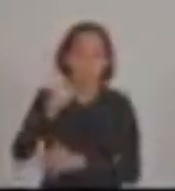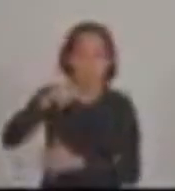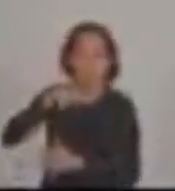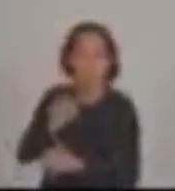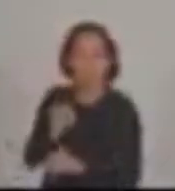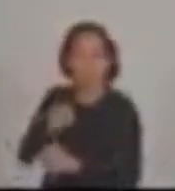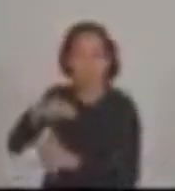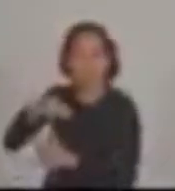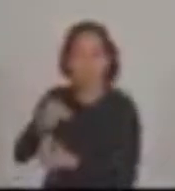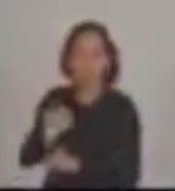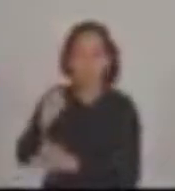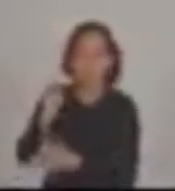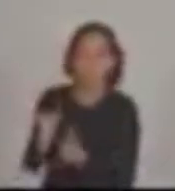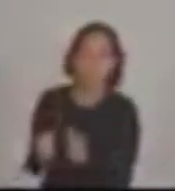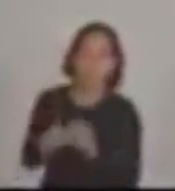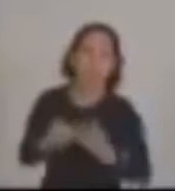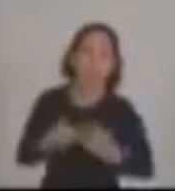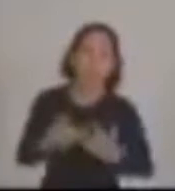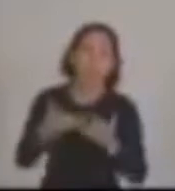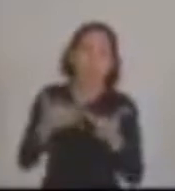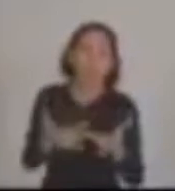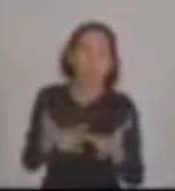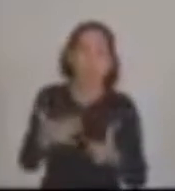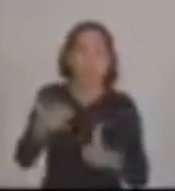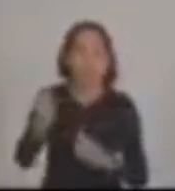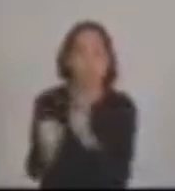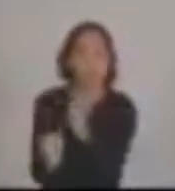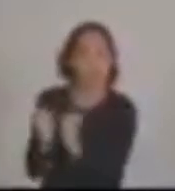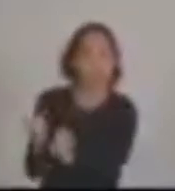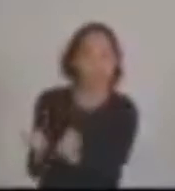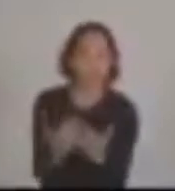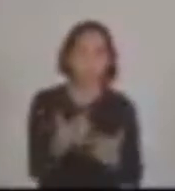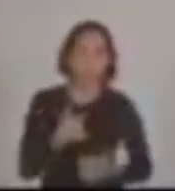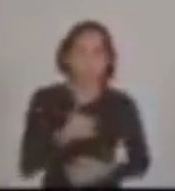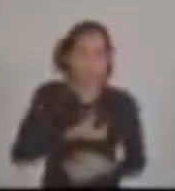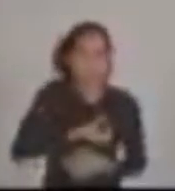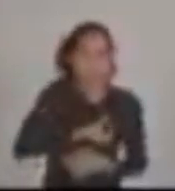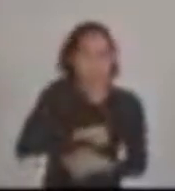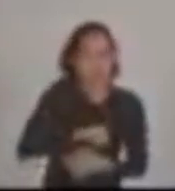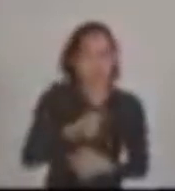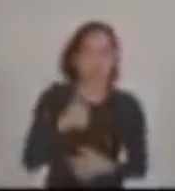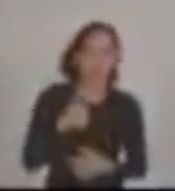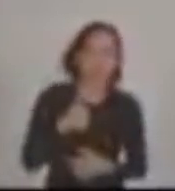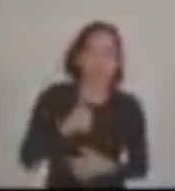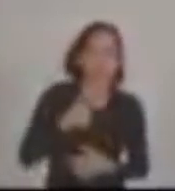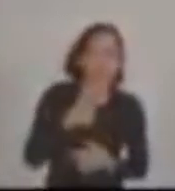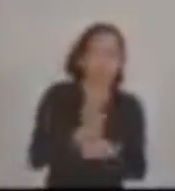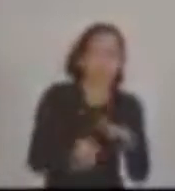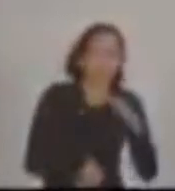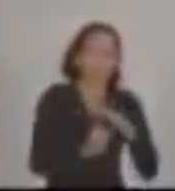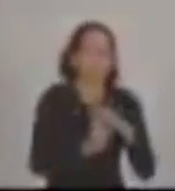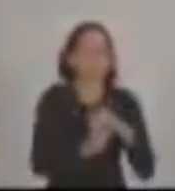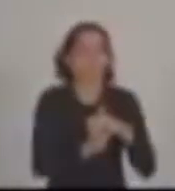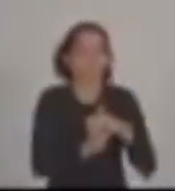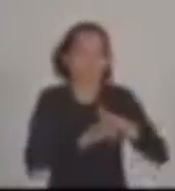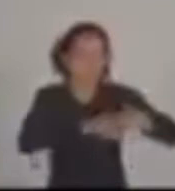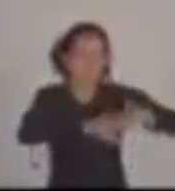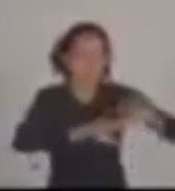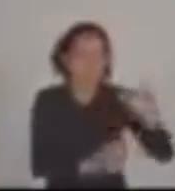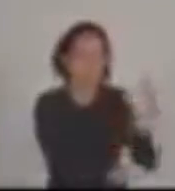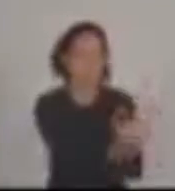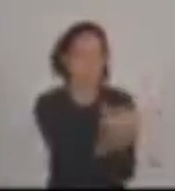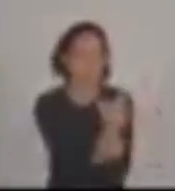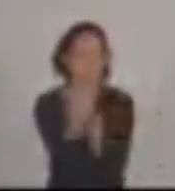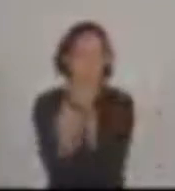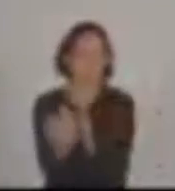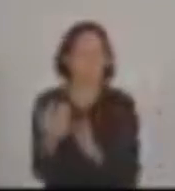vidas. Eu fui covarde, sim, prefeito, quando eu fiz o Instituto dos Olhos. Eu fui covarde, sim, prefeito,